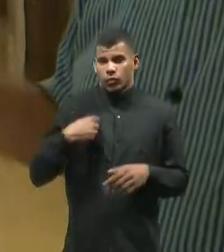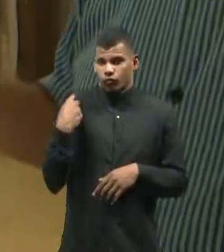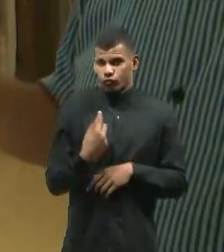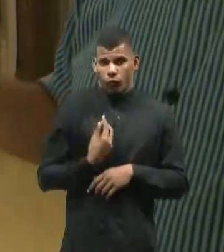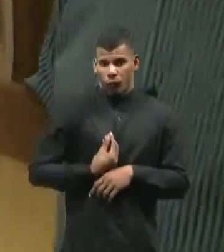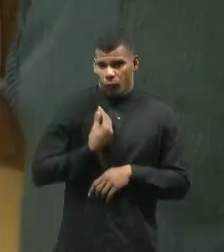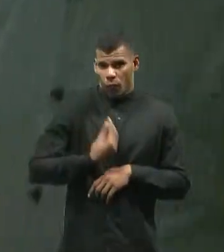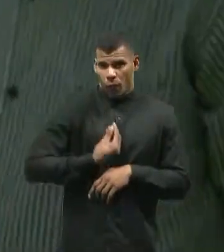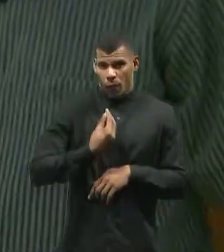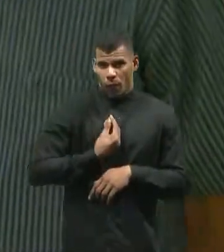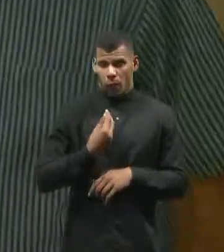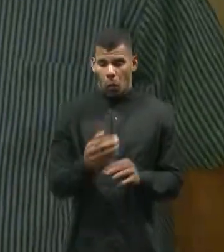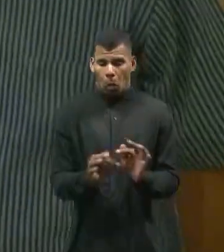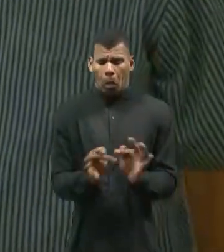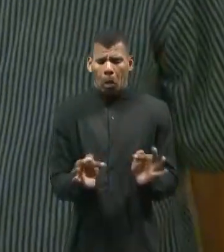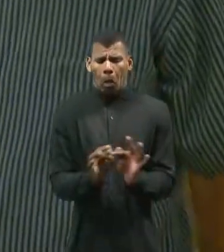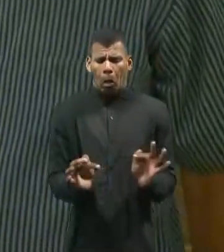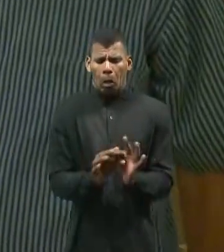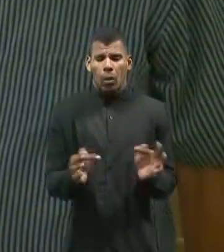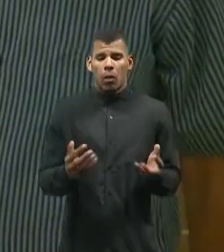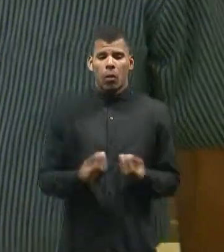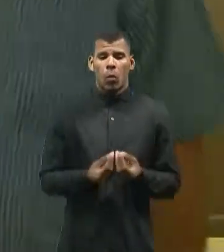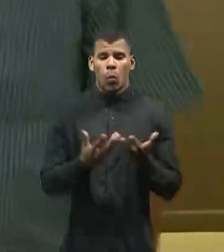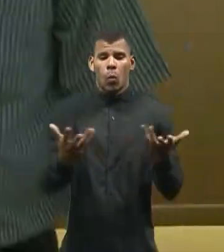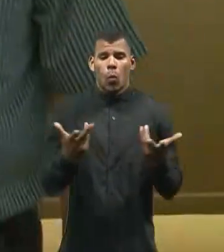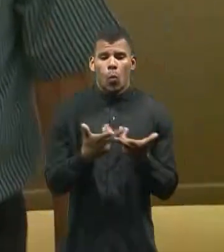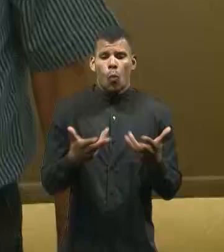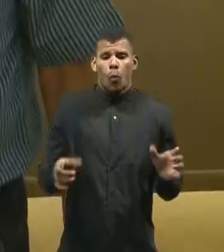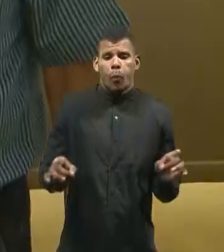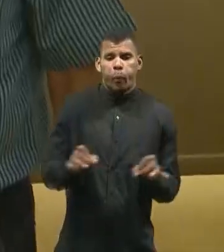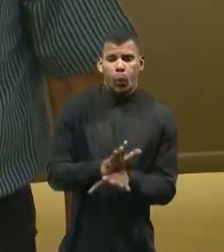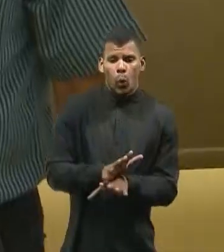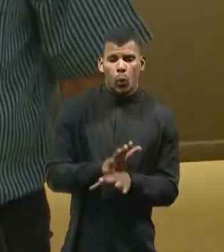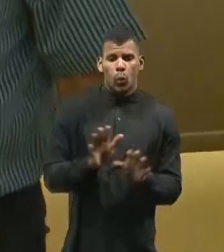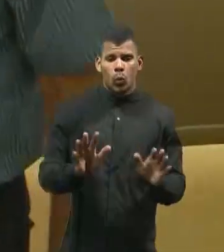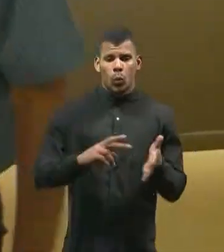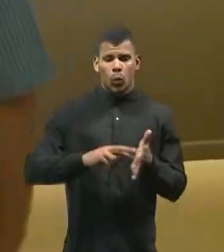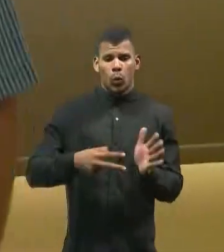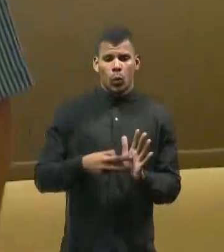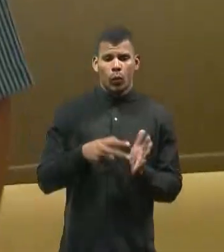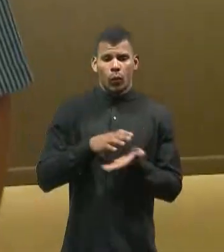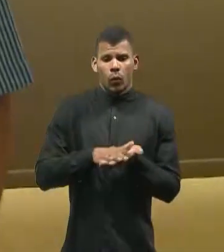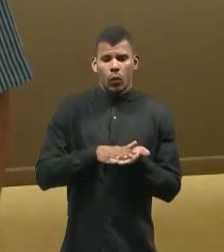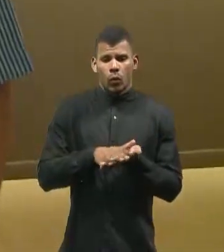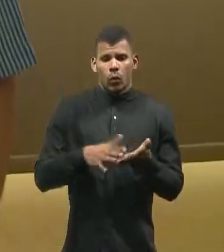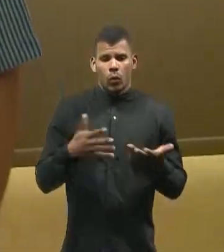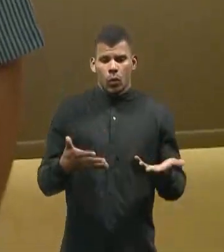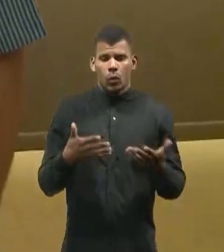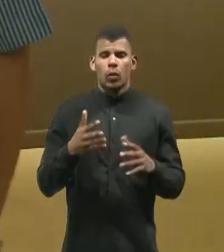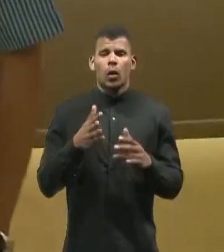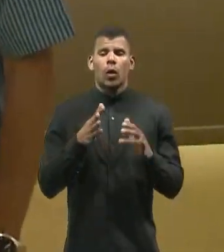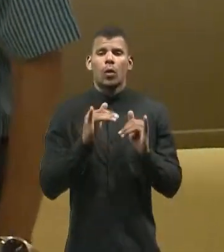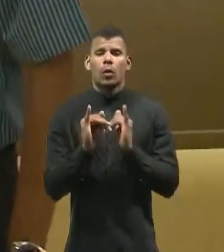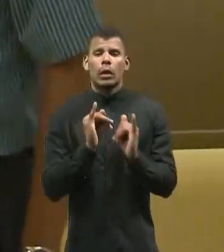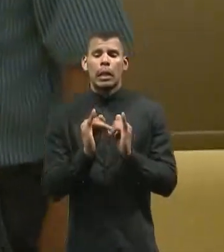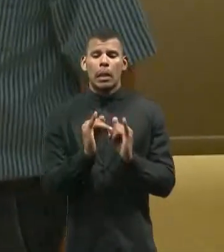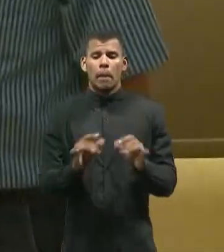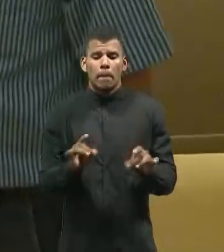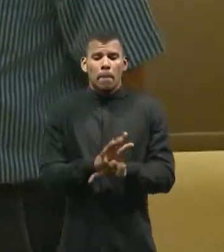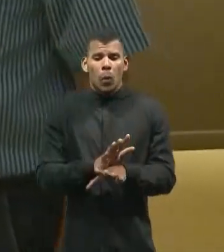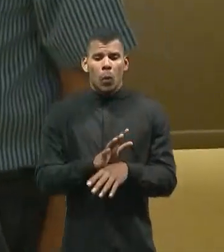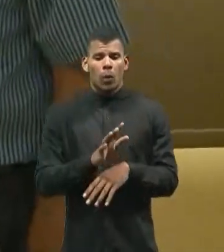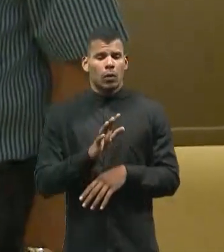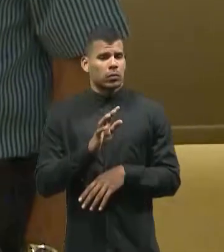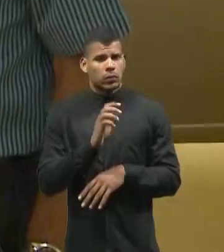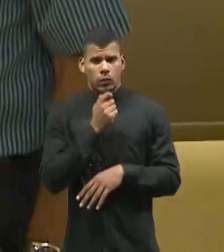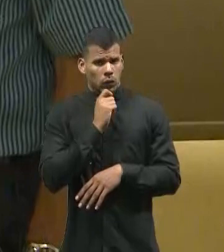vivendo, o fato de você entregar as coisas prontas, para mim, não significa nada. Isso já tem a internet. Aqui são textos